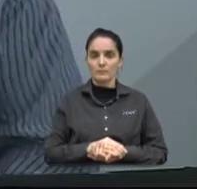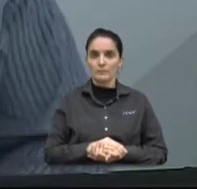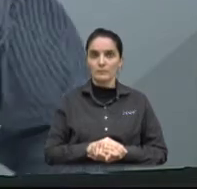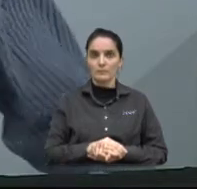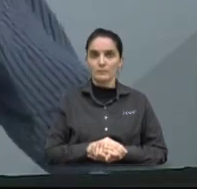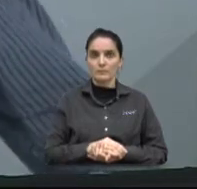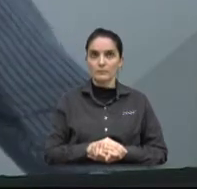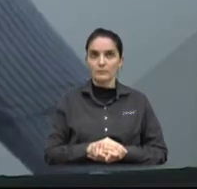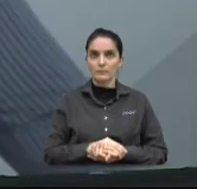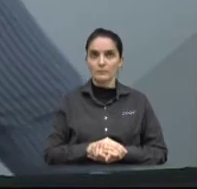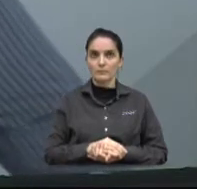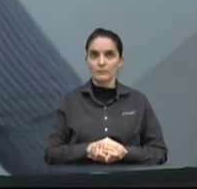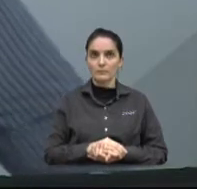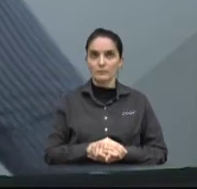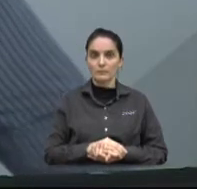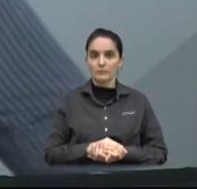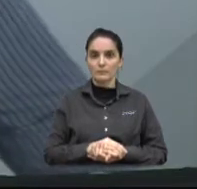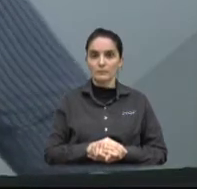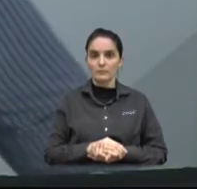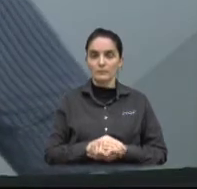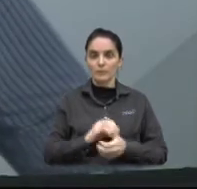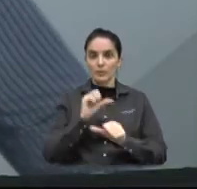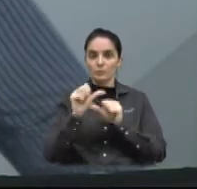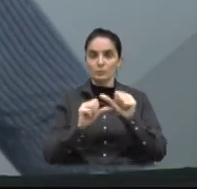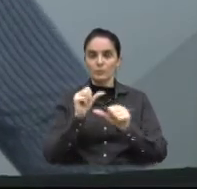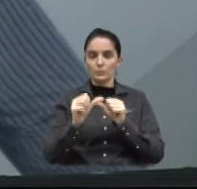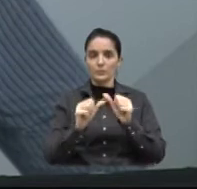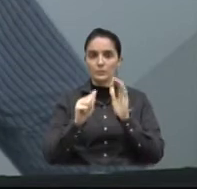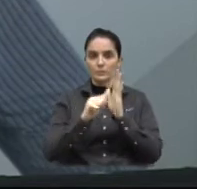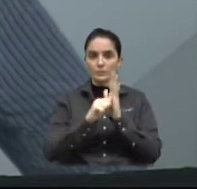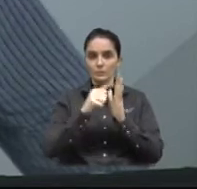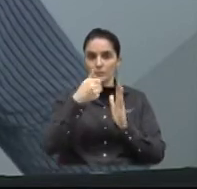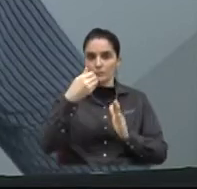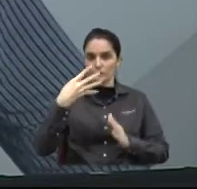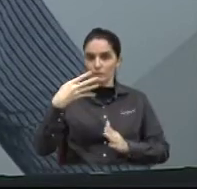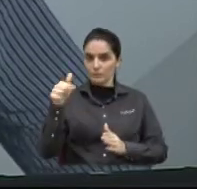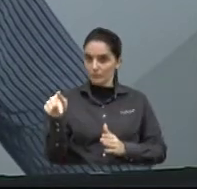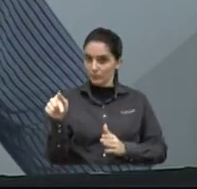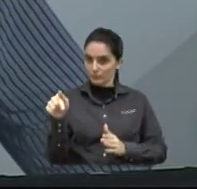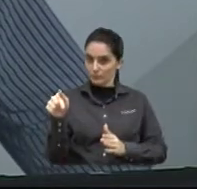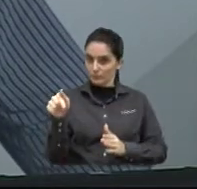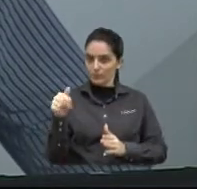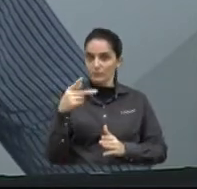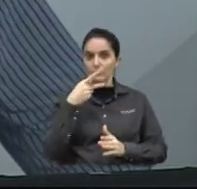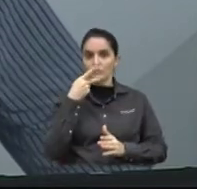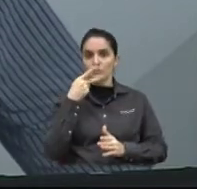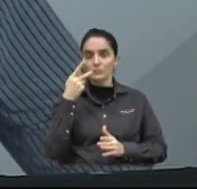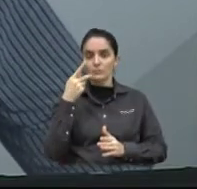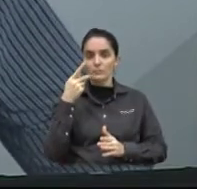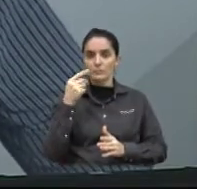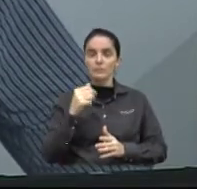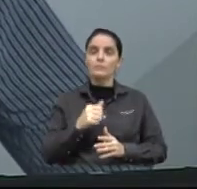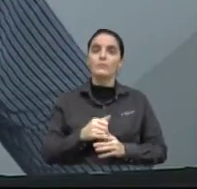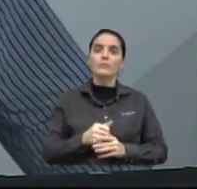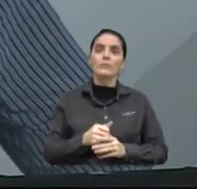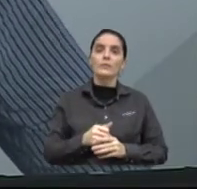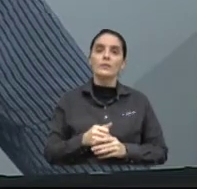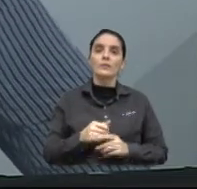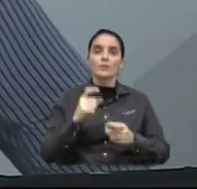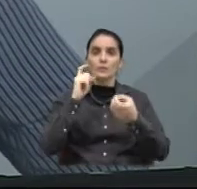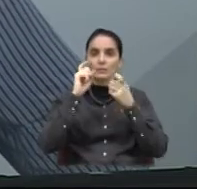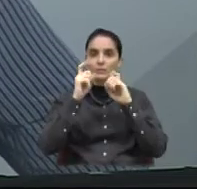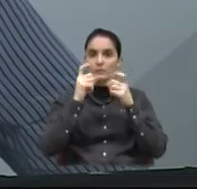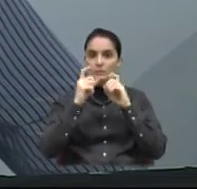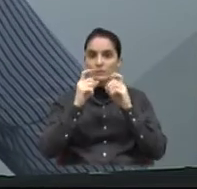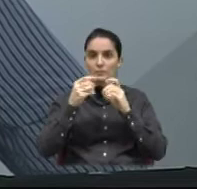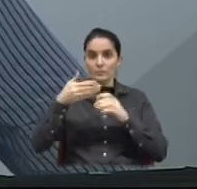o altera se o artigo 147 que prevê a duração máxima destas reuniões que anteriormente